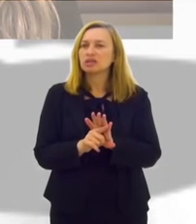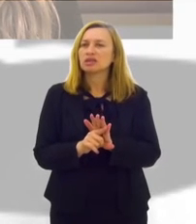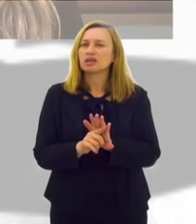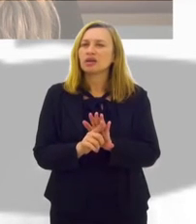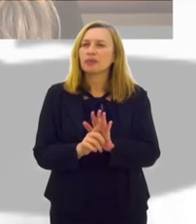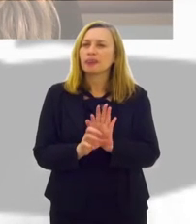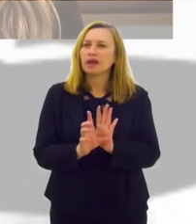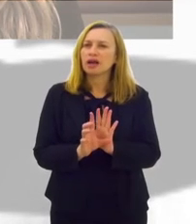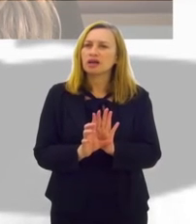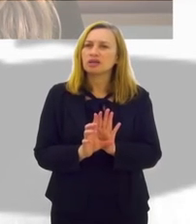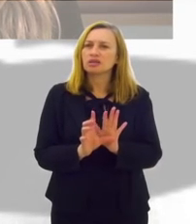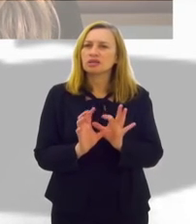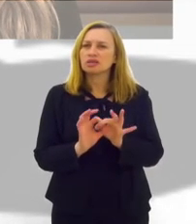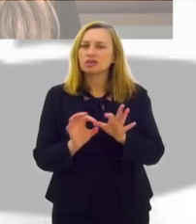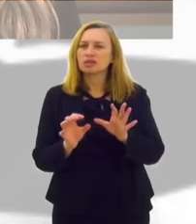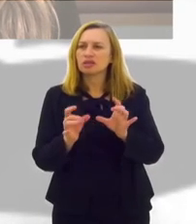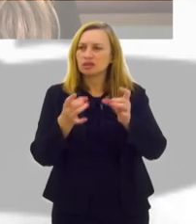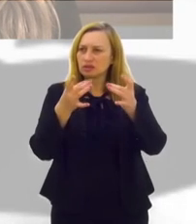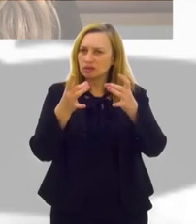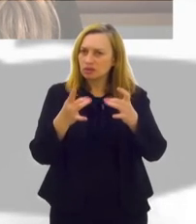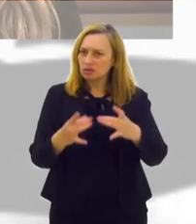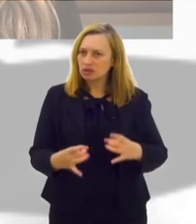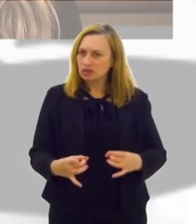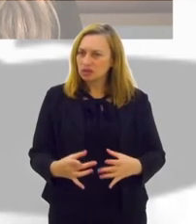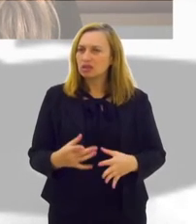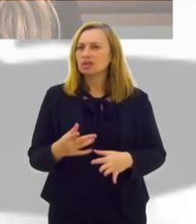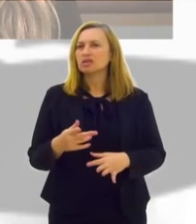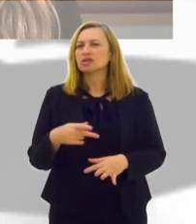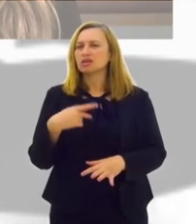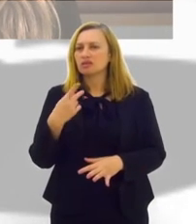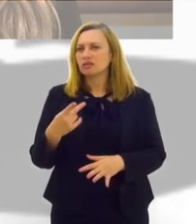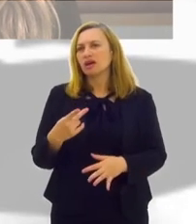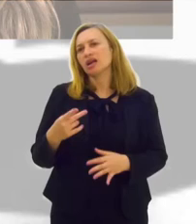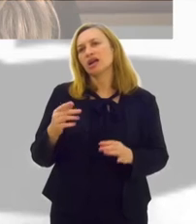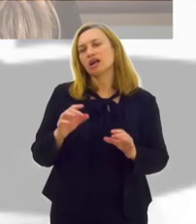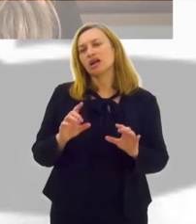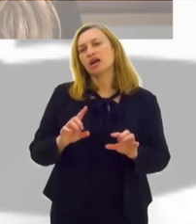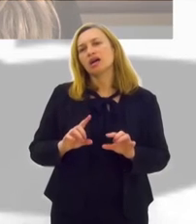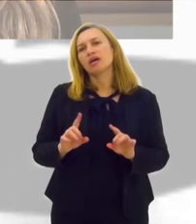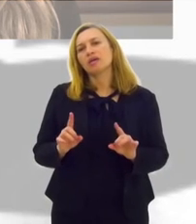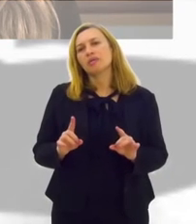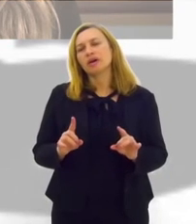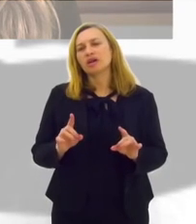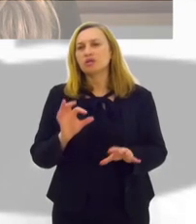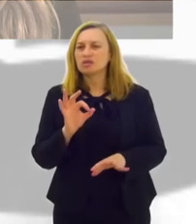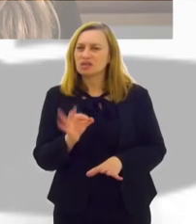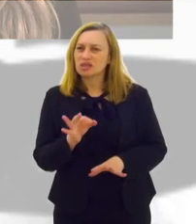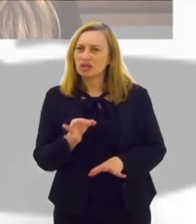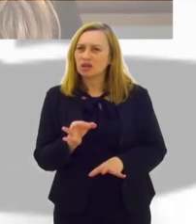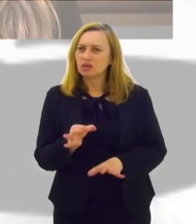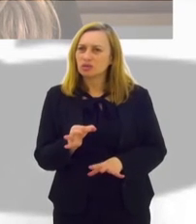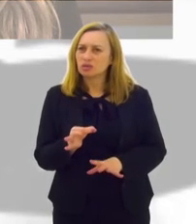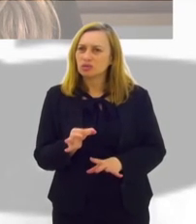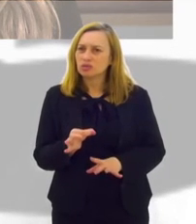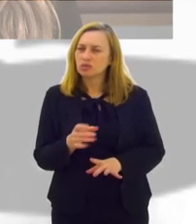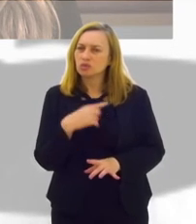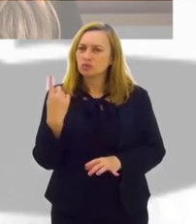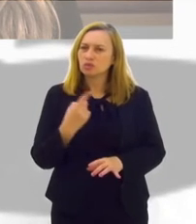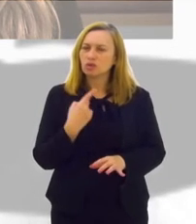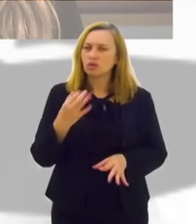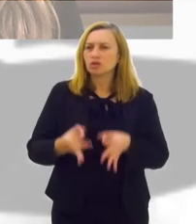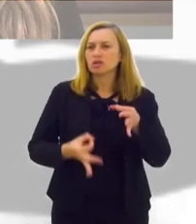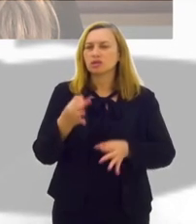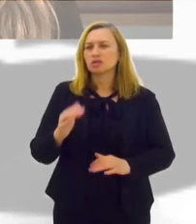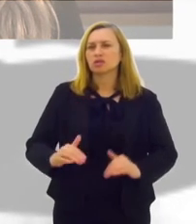deixa essas cláusulas abertas, essas expressões mais abertas, para que, no caso concreto, o